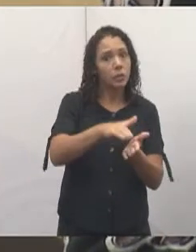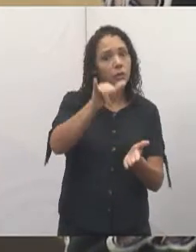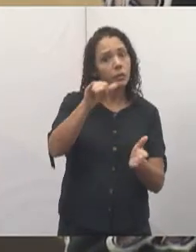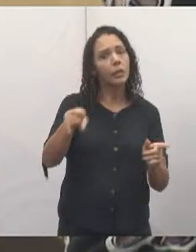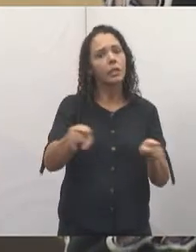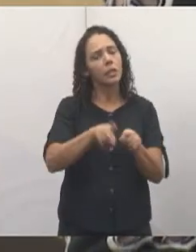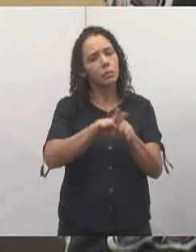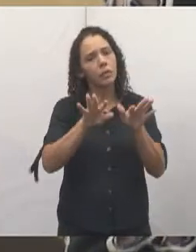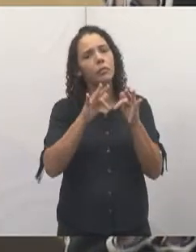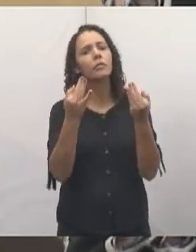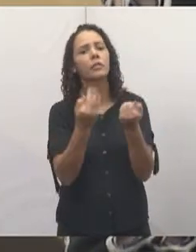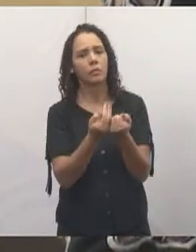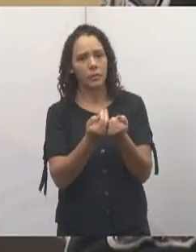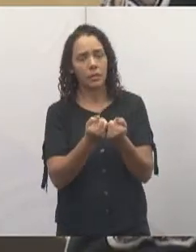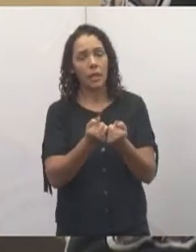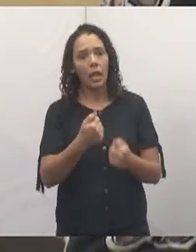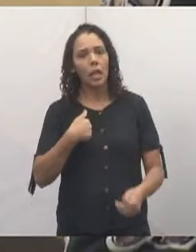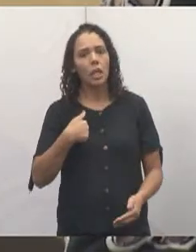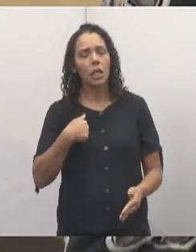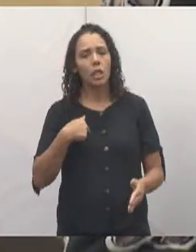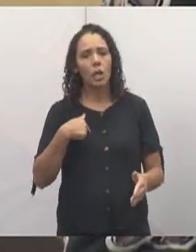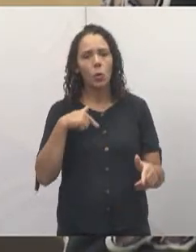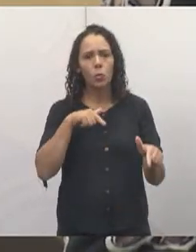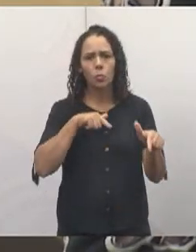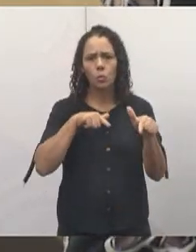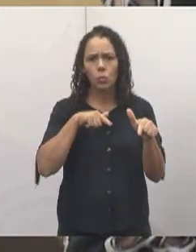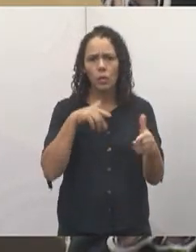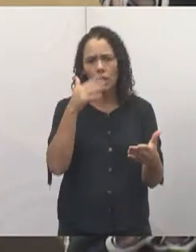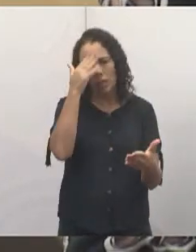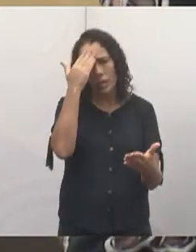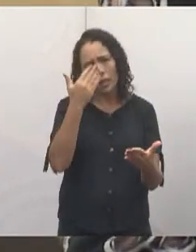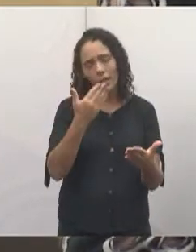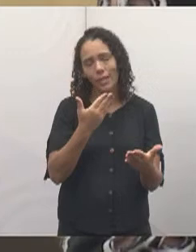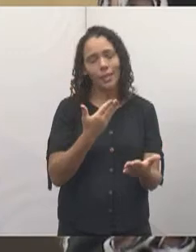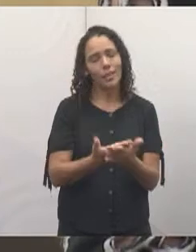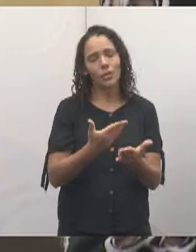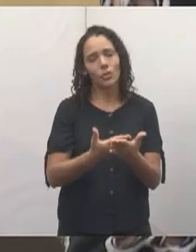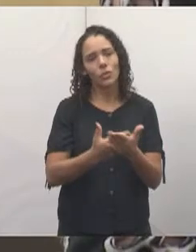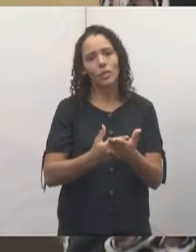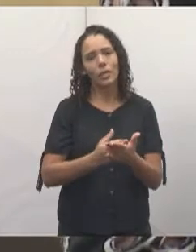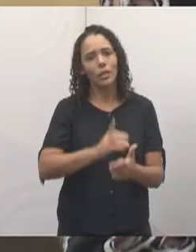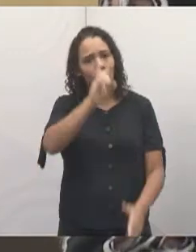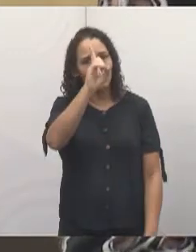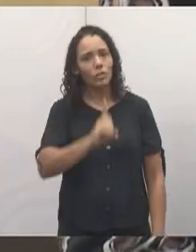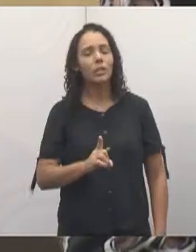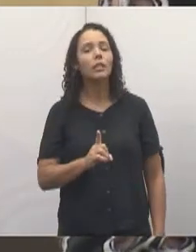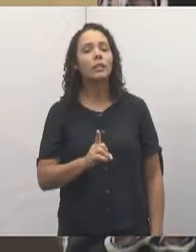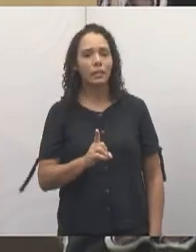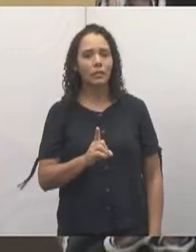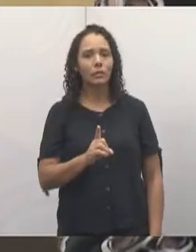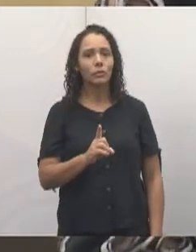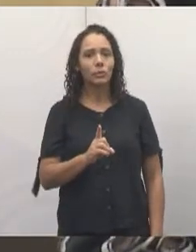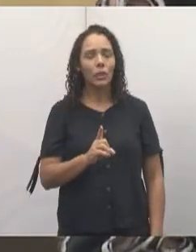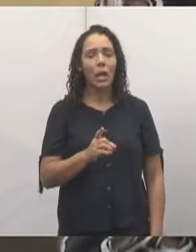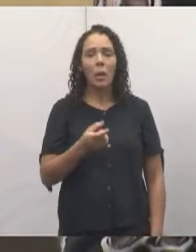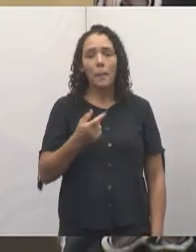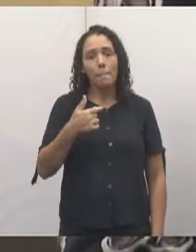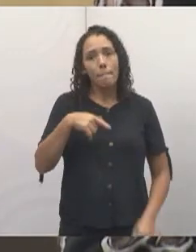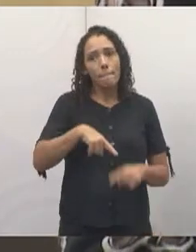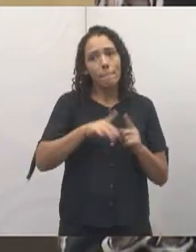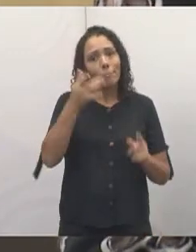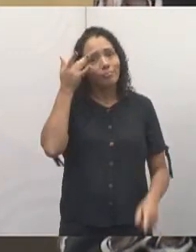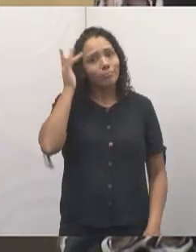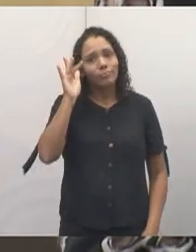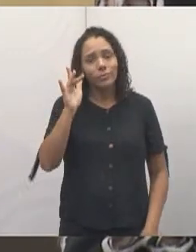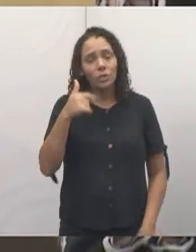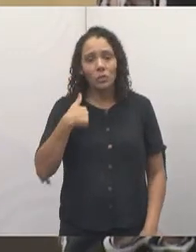na fundação, antiga fundação. E assim, eu nem sabia que eu ia atuar na área trabalhista, eu não sabia.